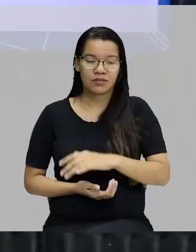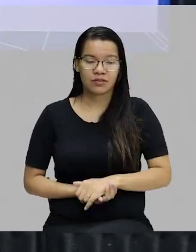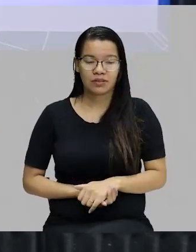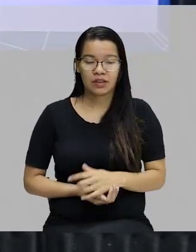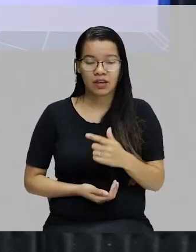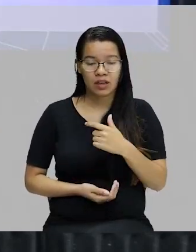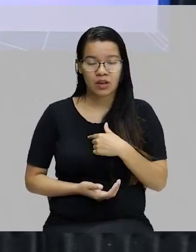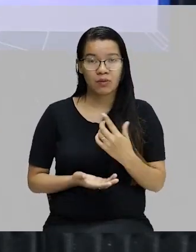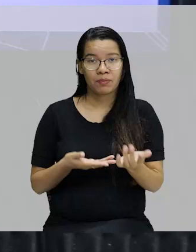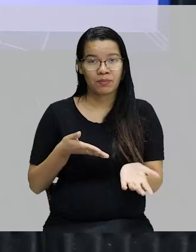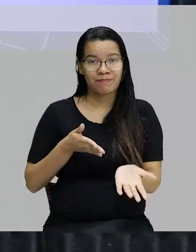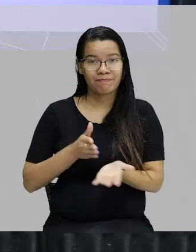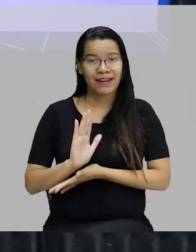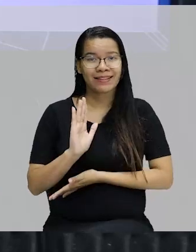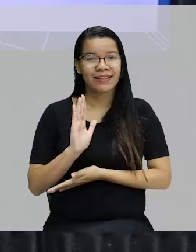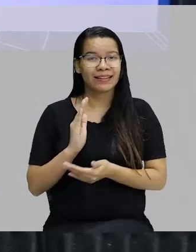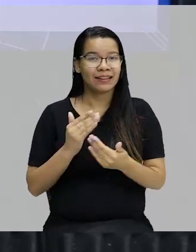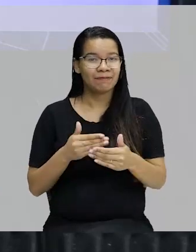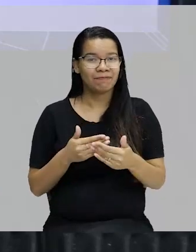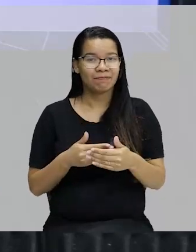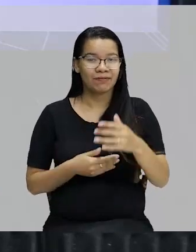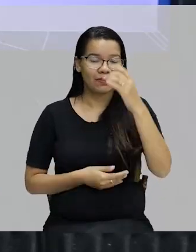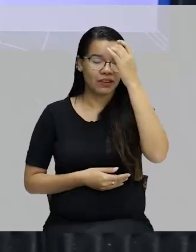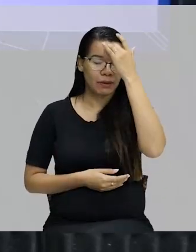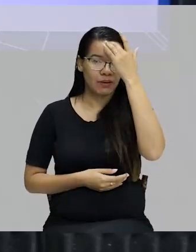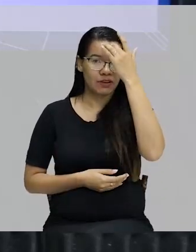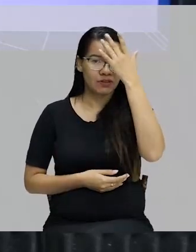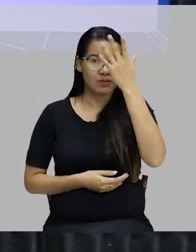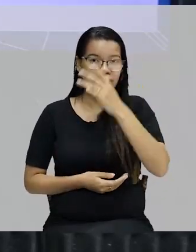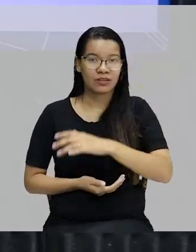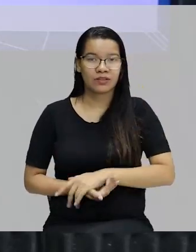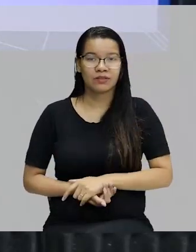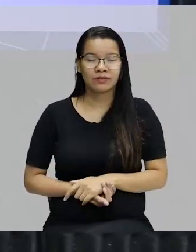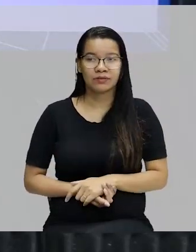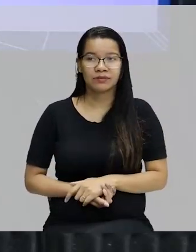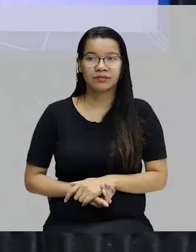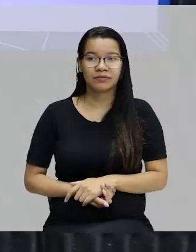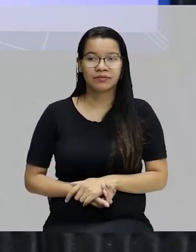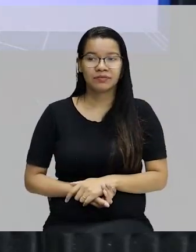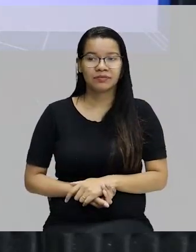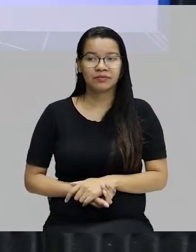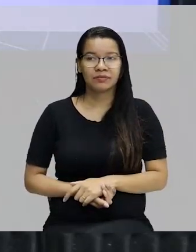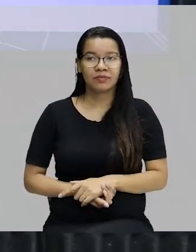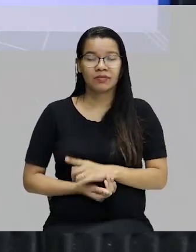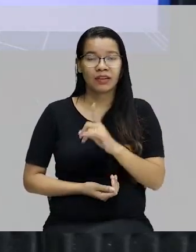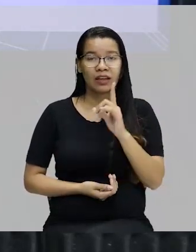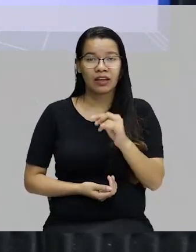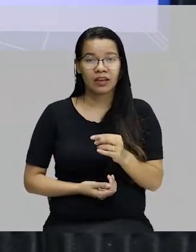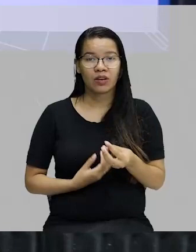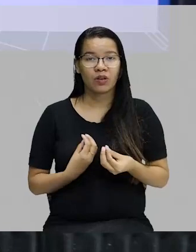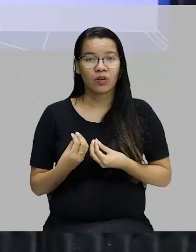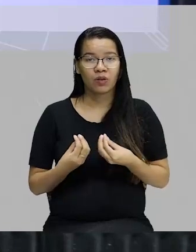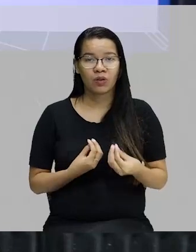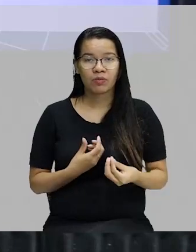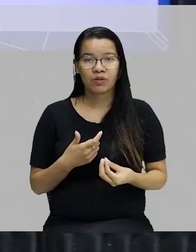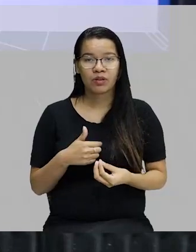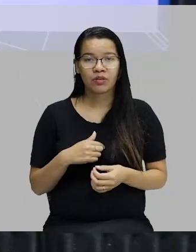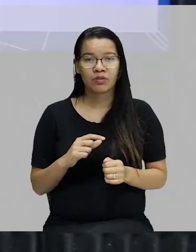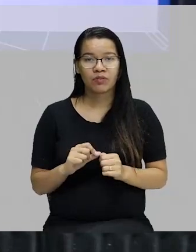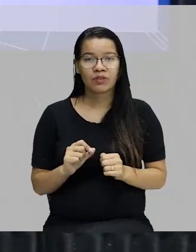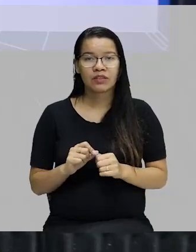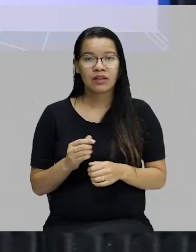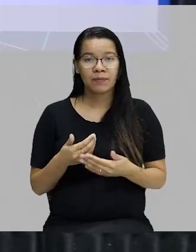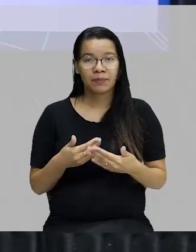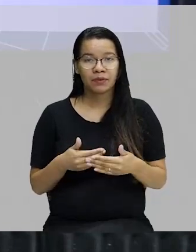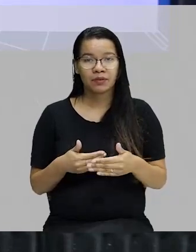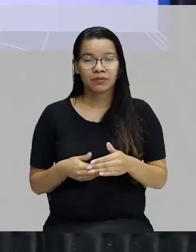Eu passei o teste facilmente, ou eu passei facilmente no teste. É o modo como eu fiz aquela